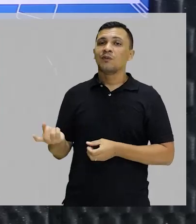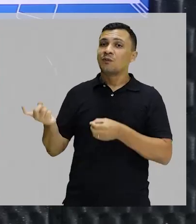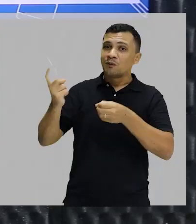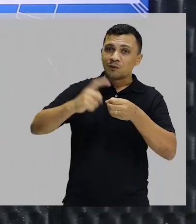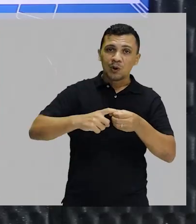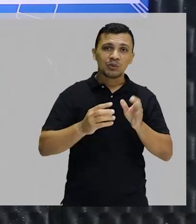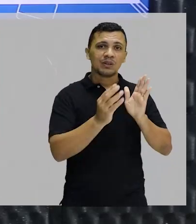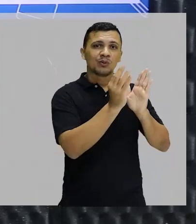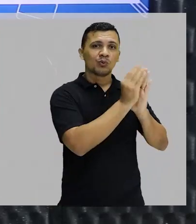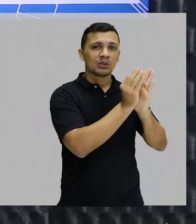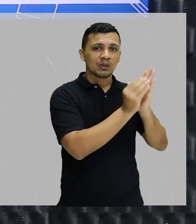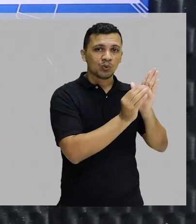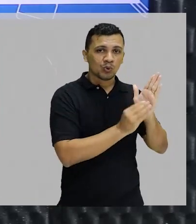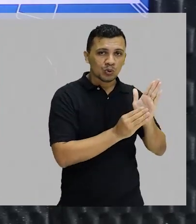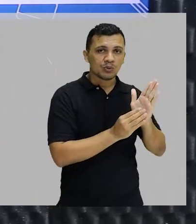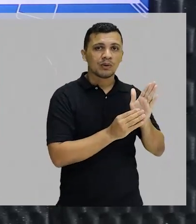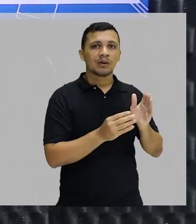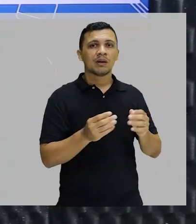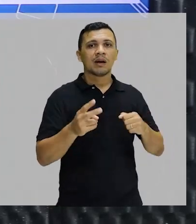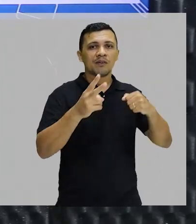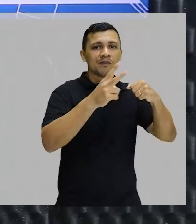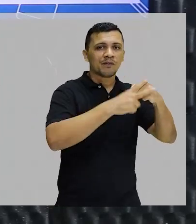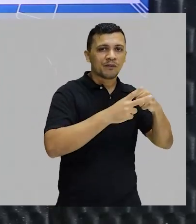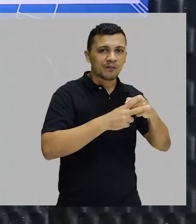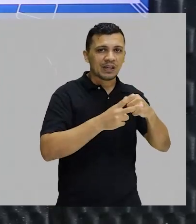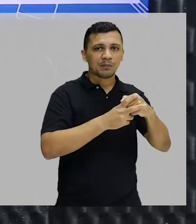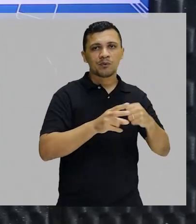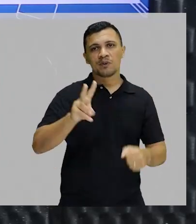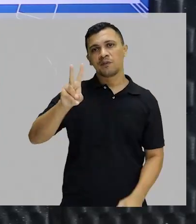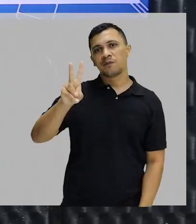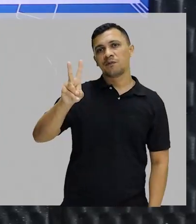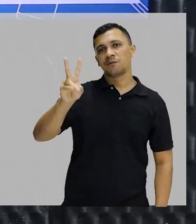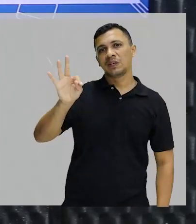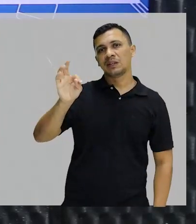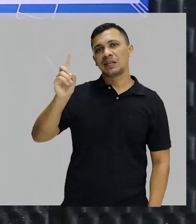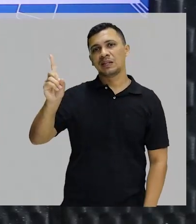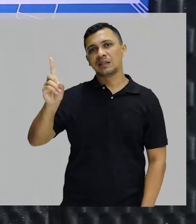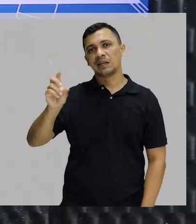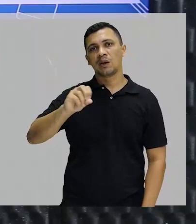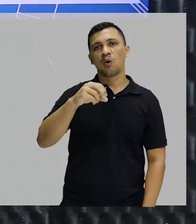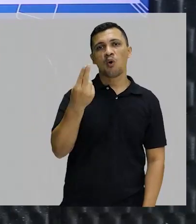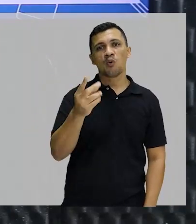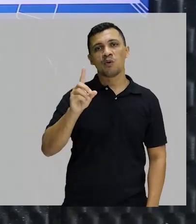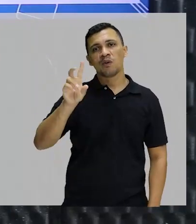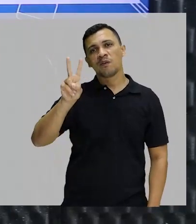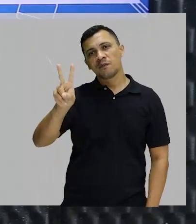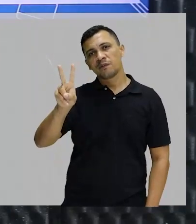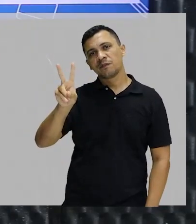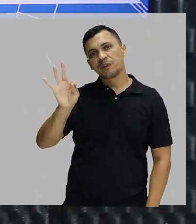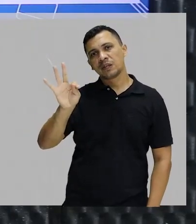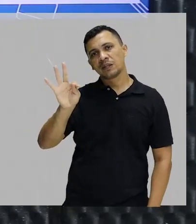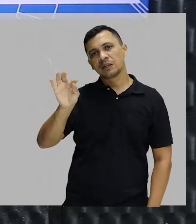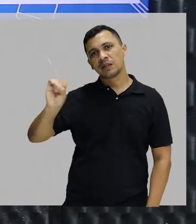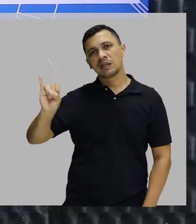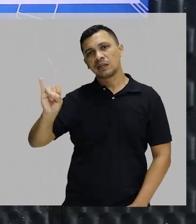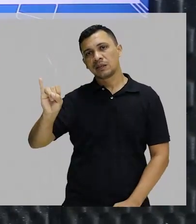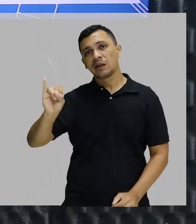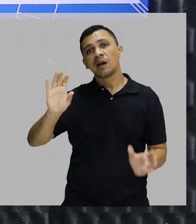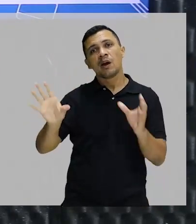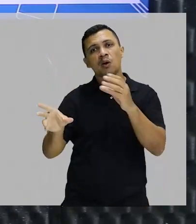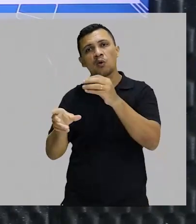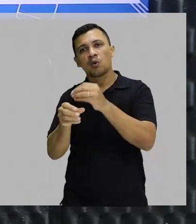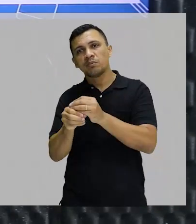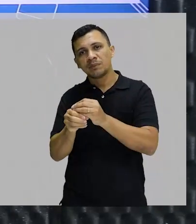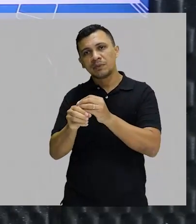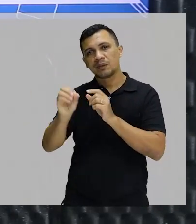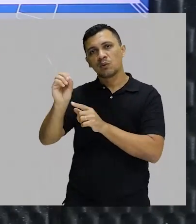conteúdo sobre transitividade verbal, verbo transitivo, verbo intransitivo e os seus complementos, né, os objetos direto e indireto,